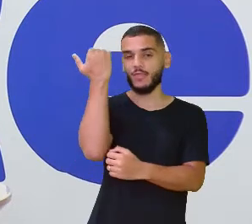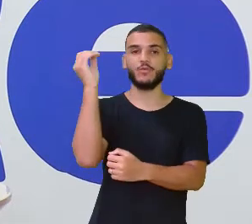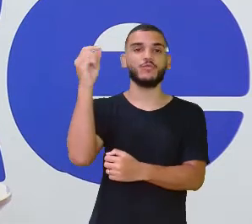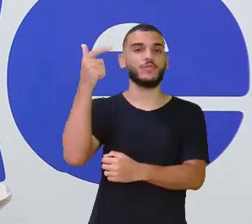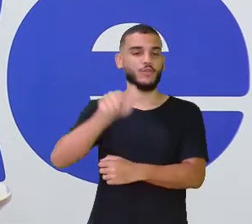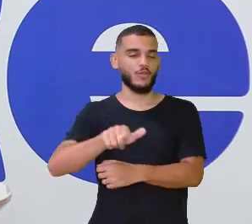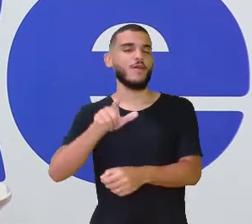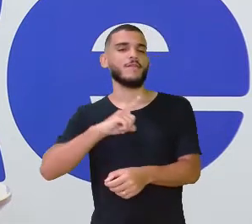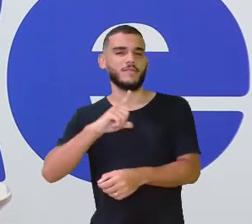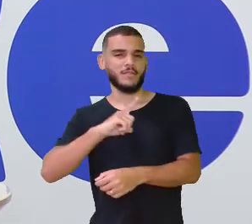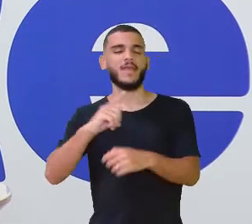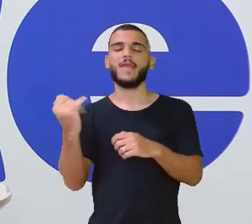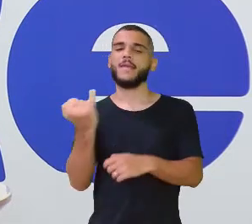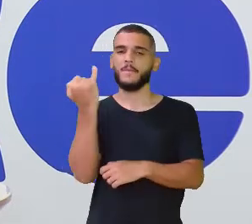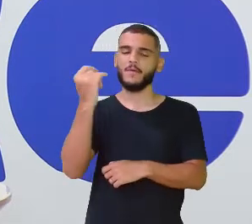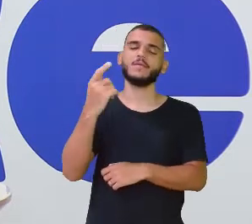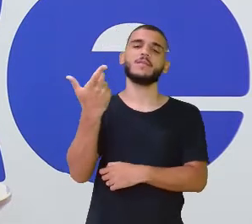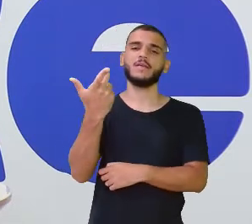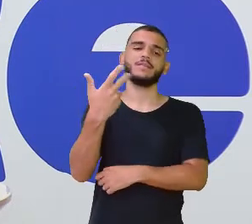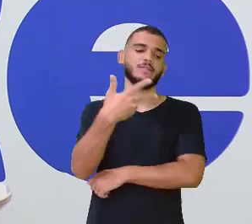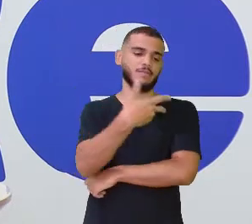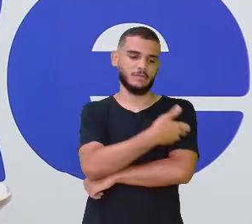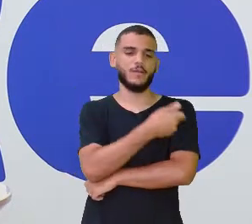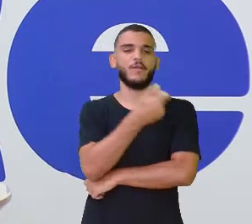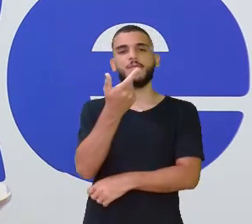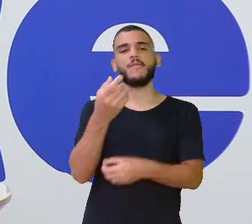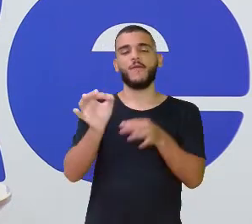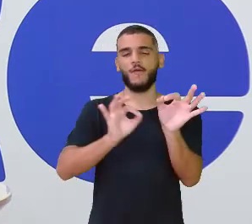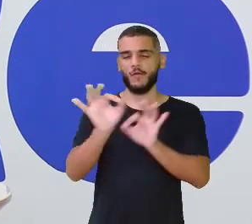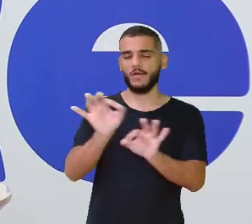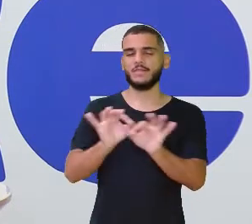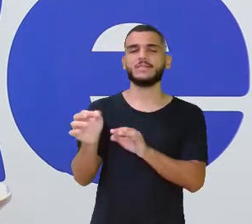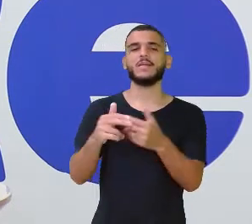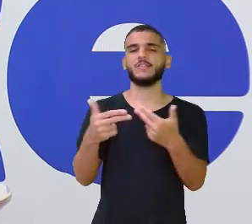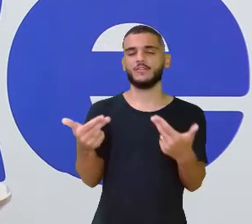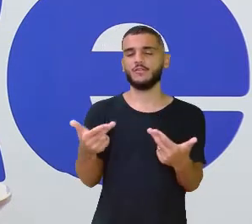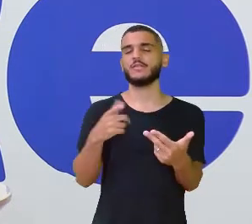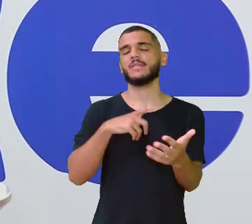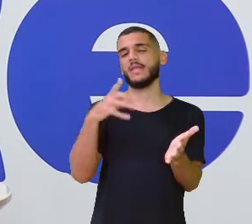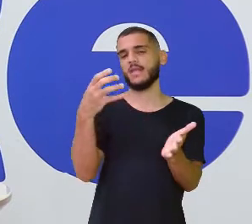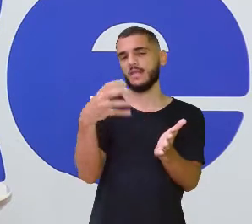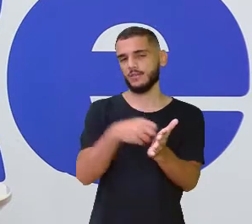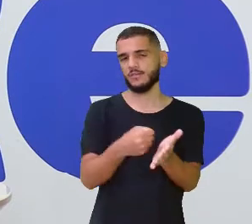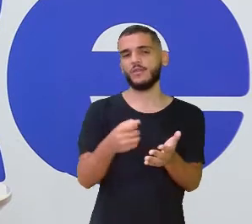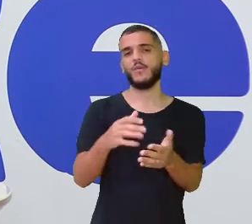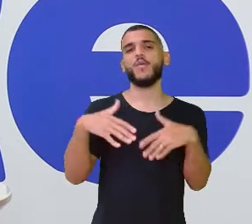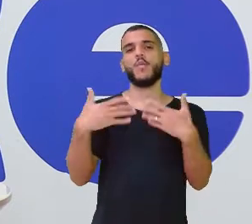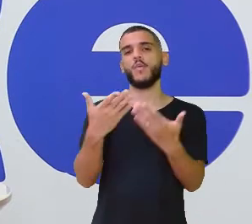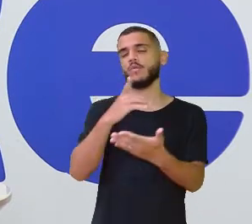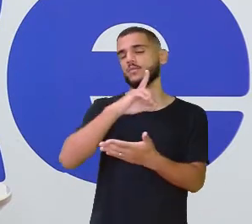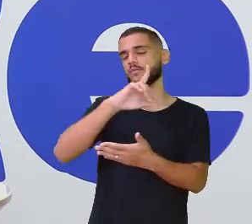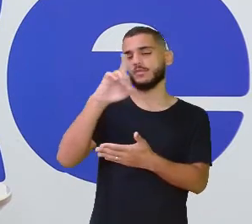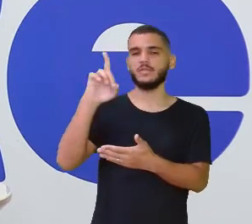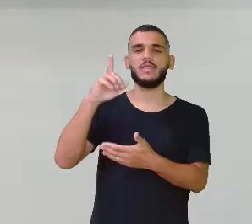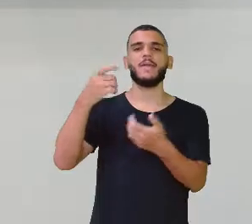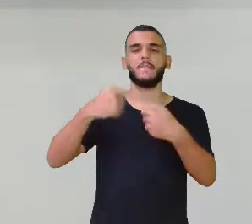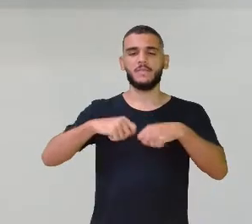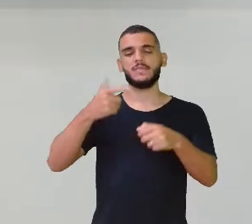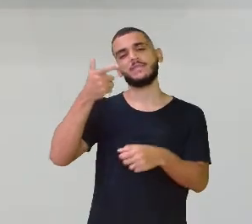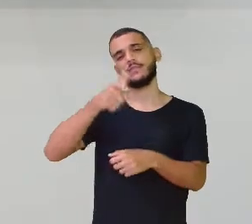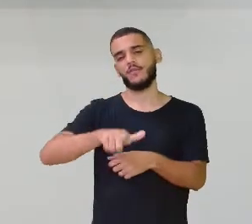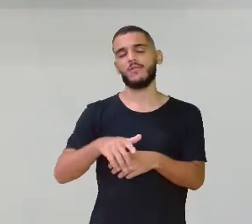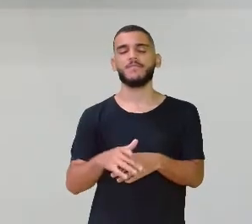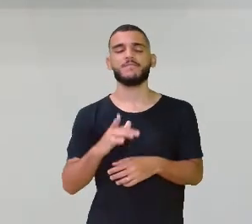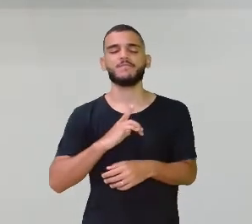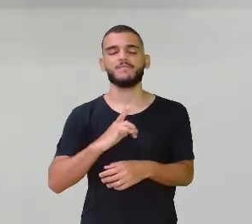importante você sempre guardar, porque é o registro que você vai saber quando tomar de novo. É verdade. Essa caderneta